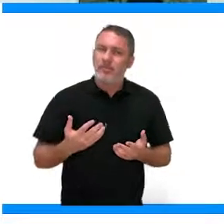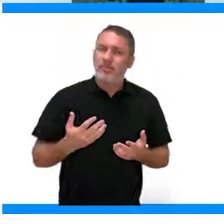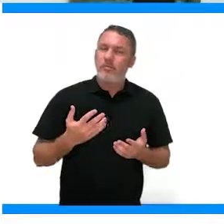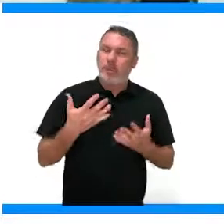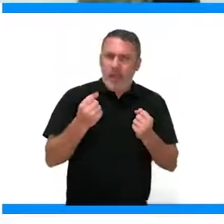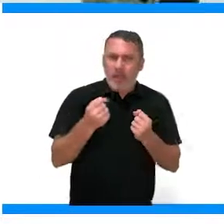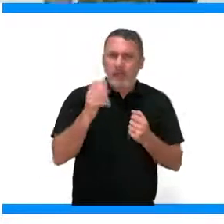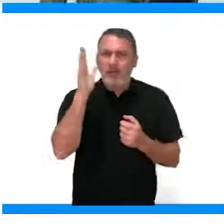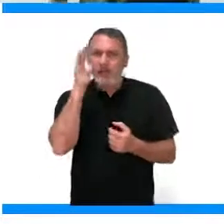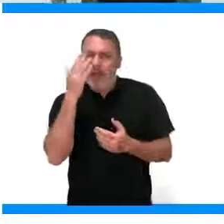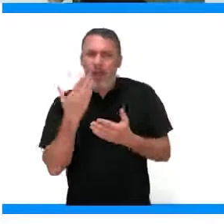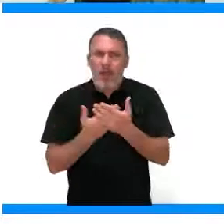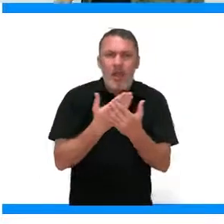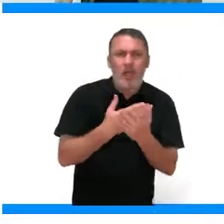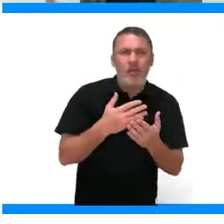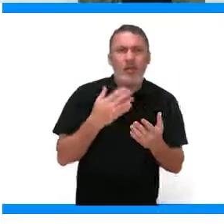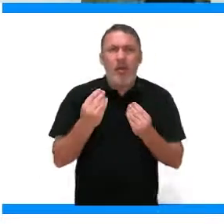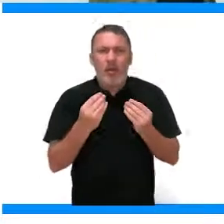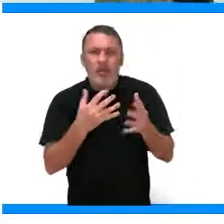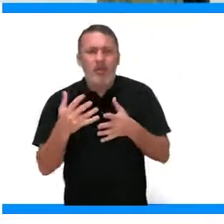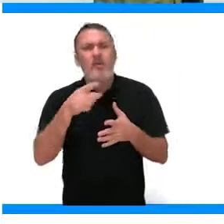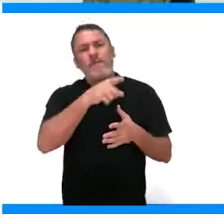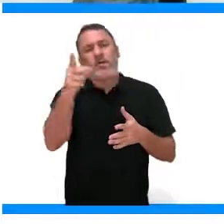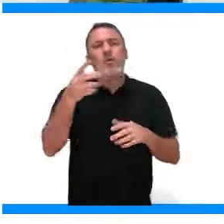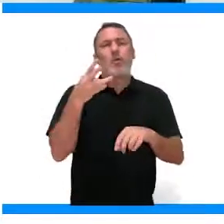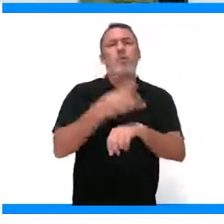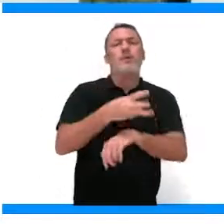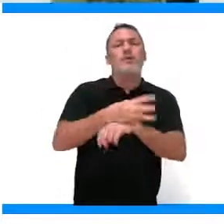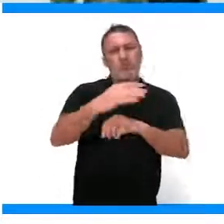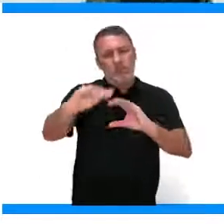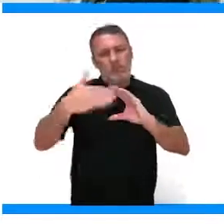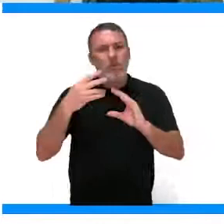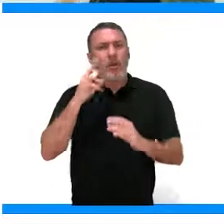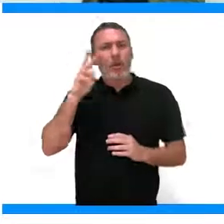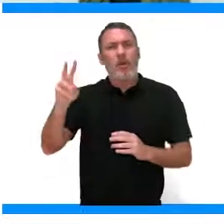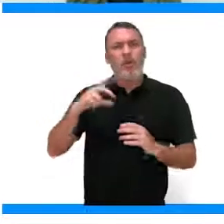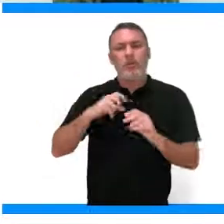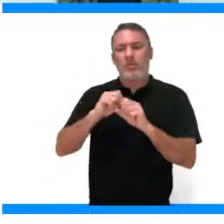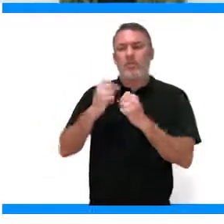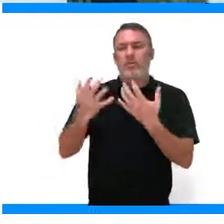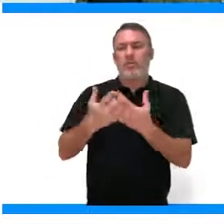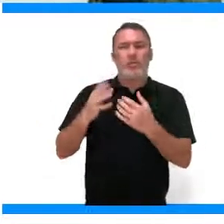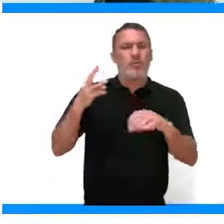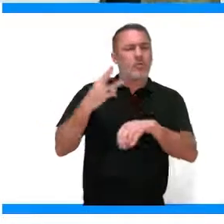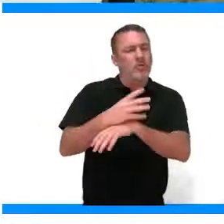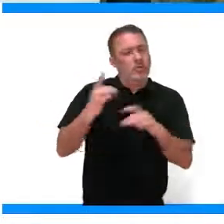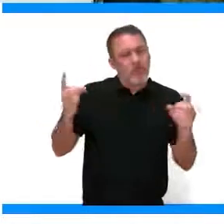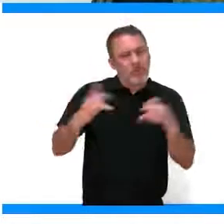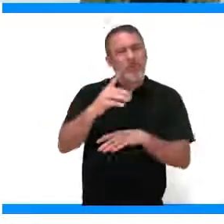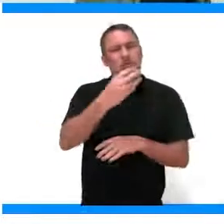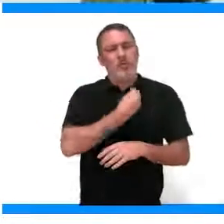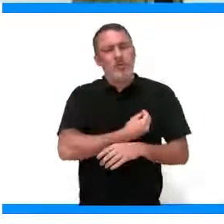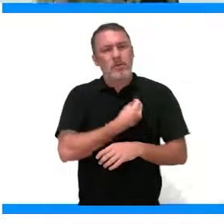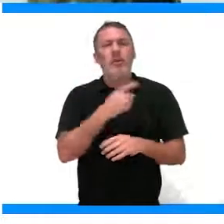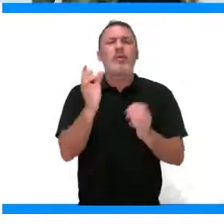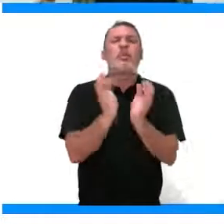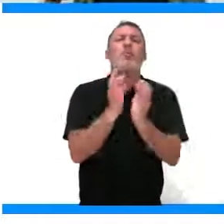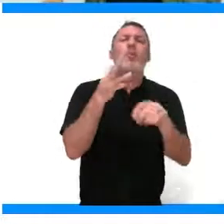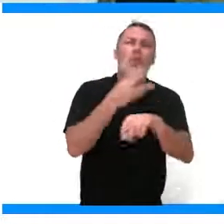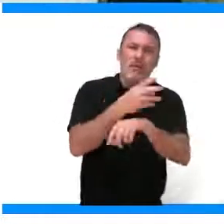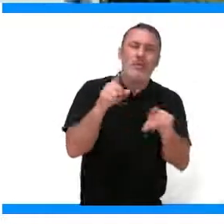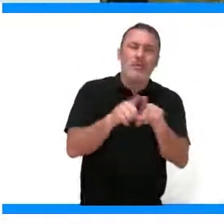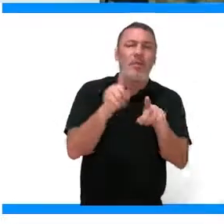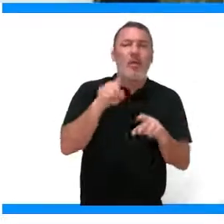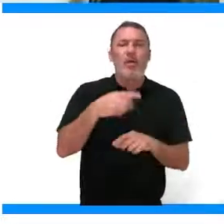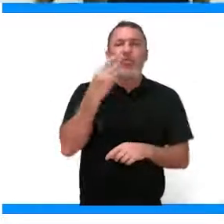dúvida na aula, quer acompanhar a gente mais de perto aí, vai no WhatsApp, o número tá aí no WhatsApp, me manda um zap lá, participa do nosso grupo de